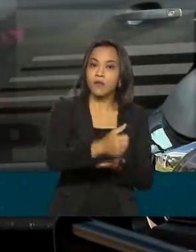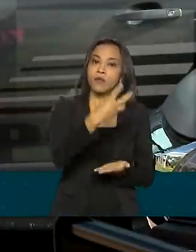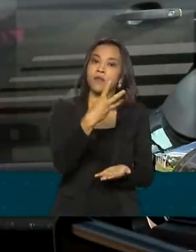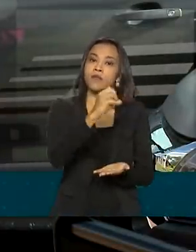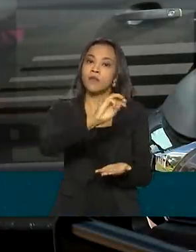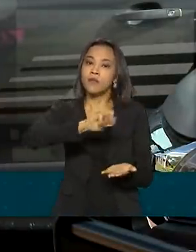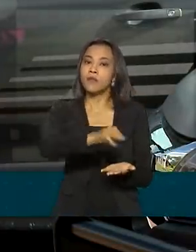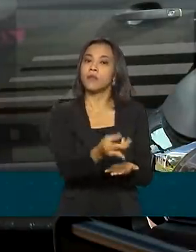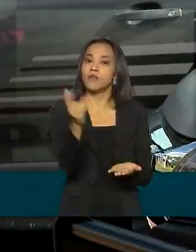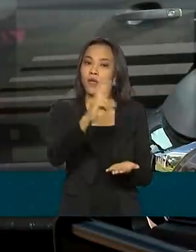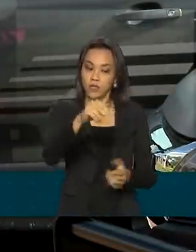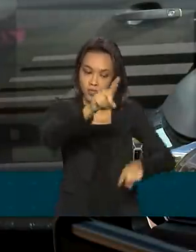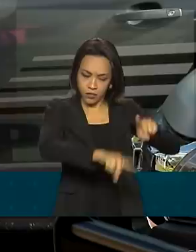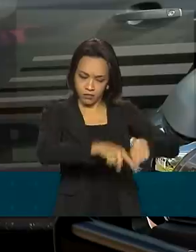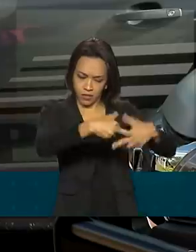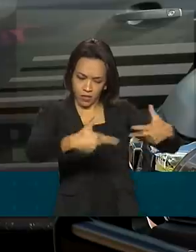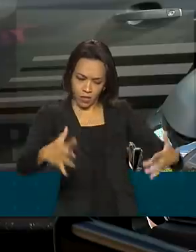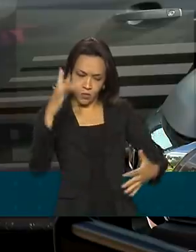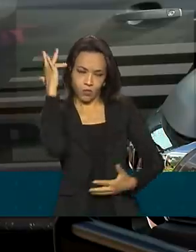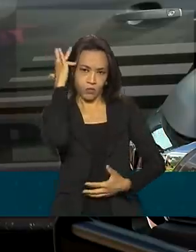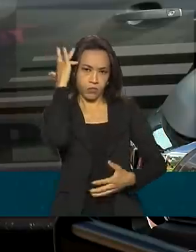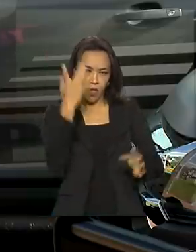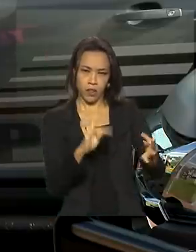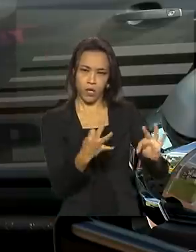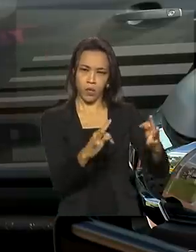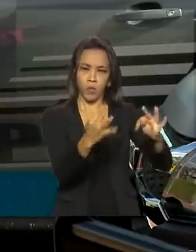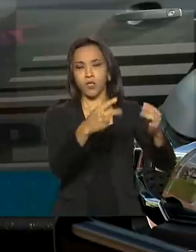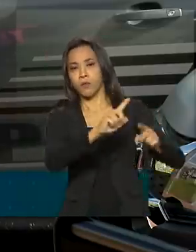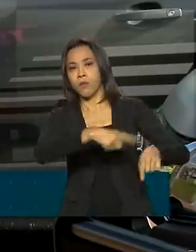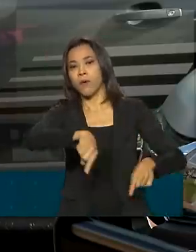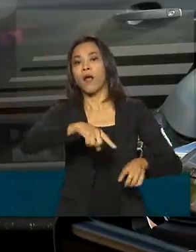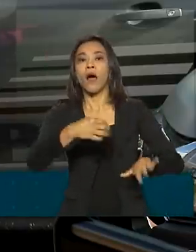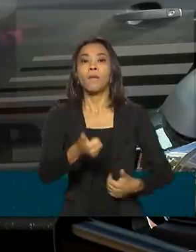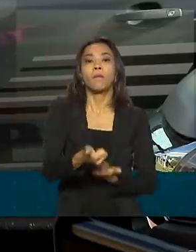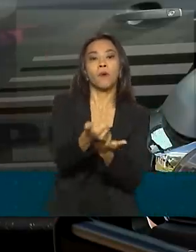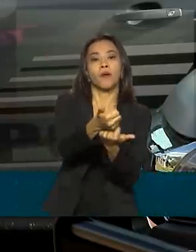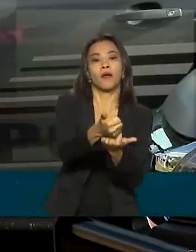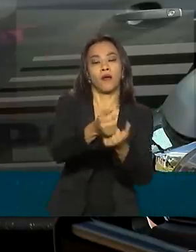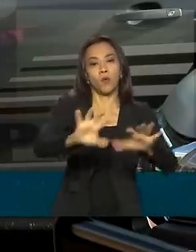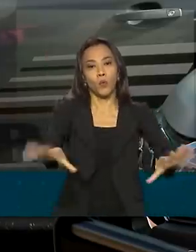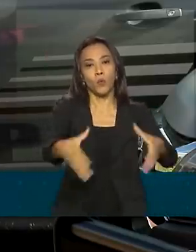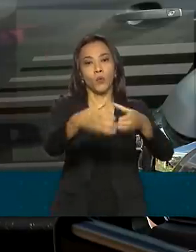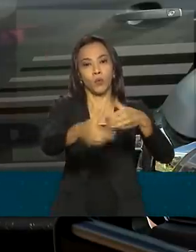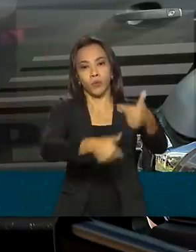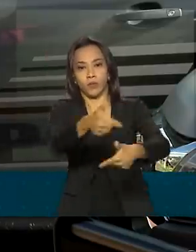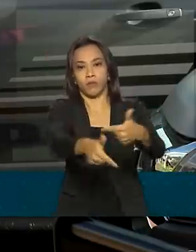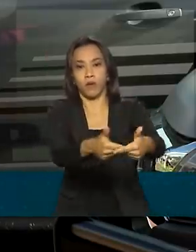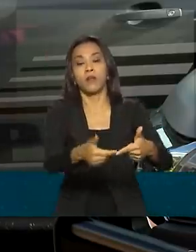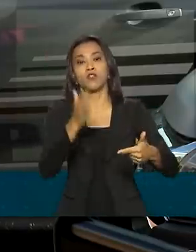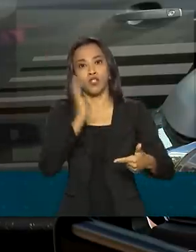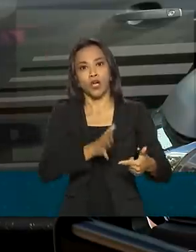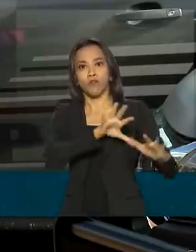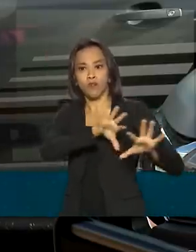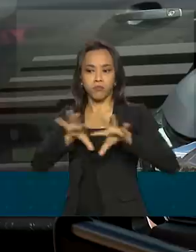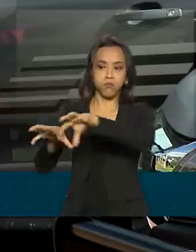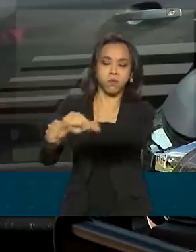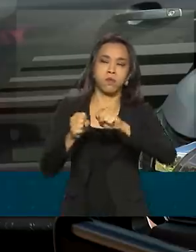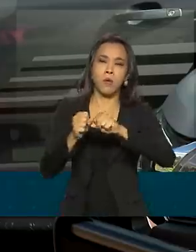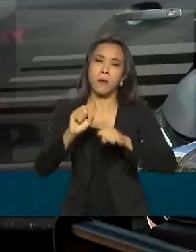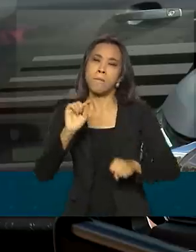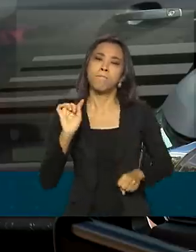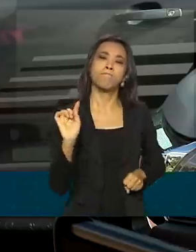reais em equipamentos de alta tecnologia para dar suporte as equipes em campo já foram apreendidas cerca de